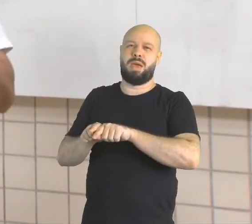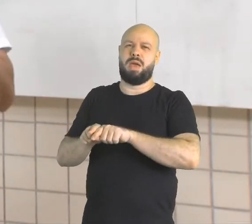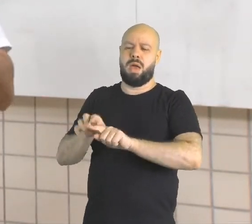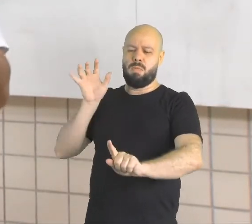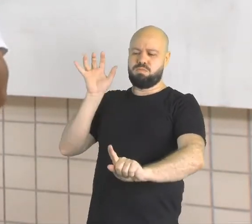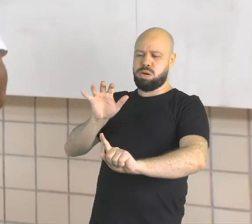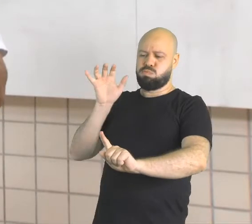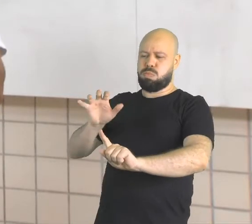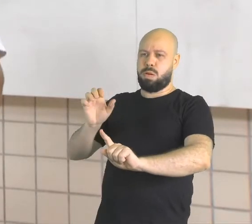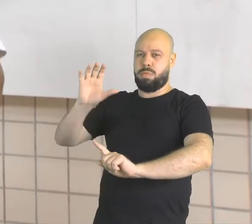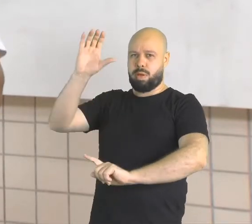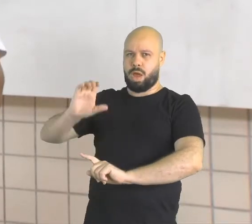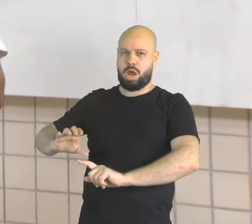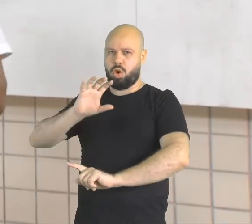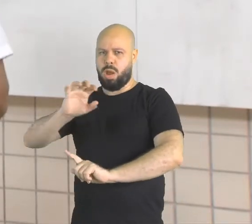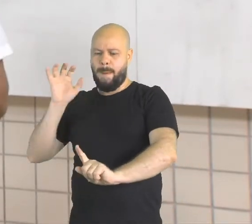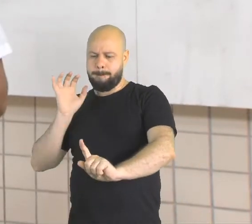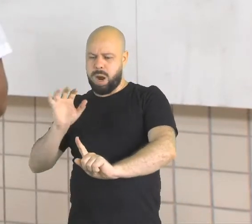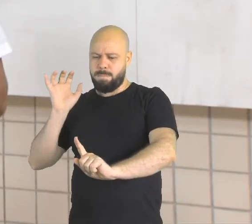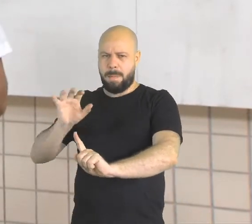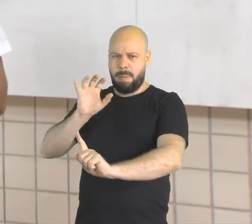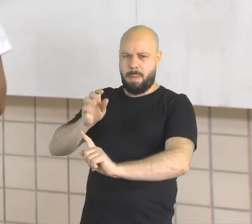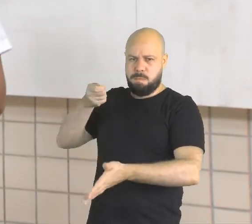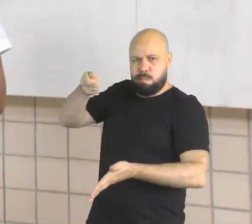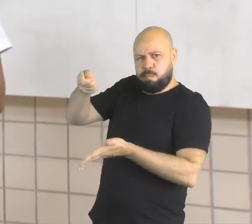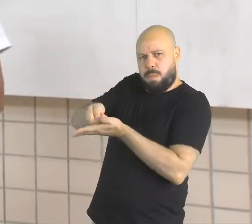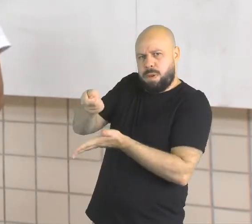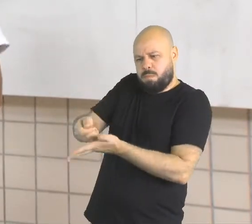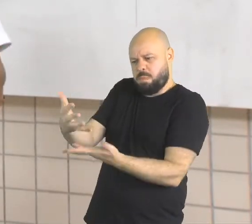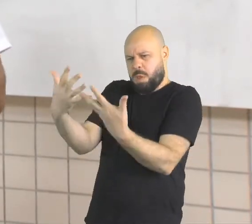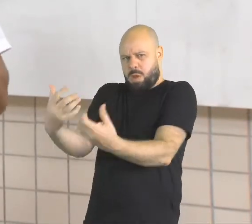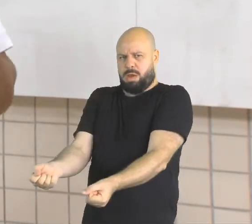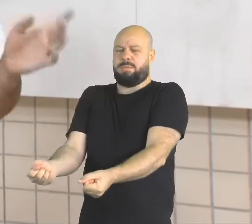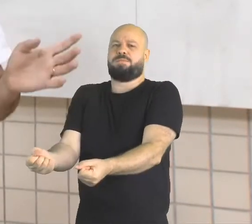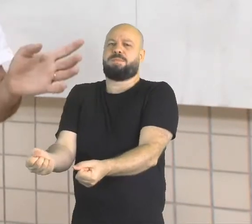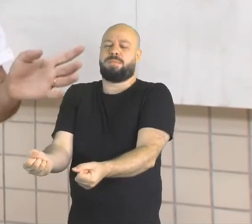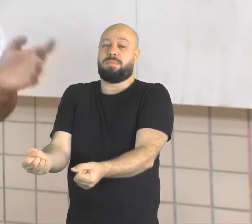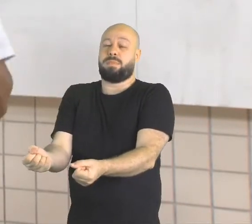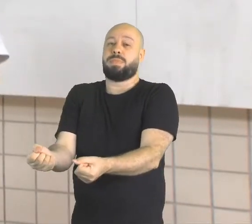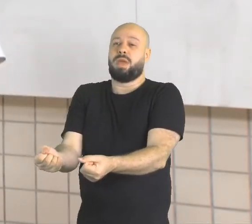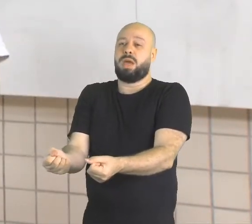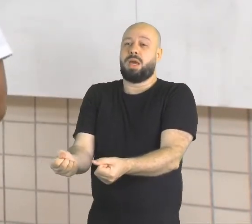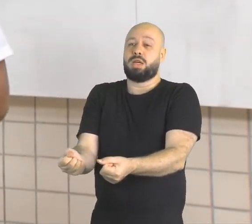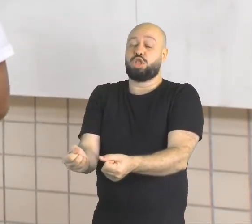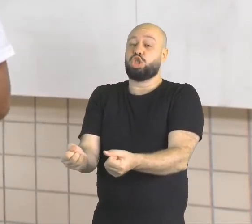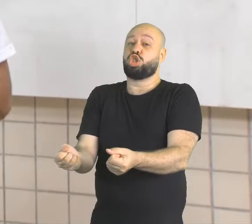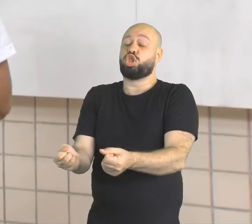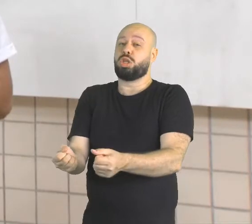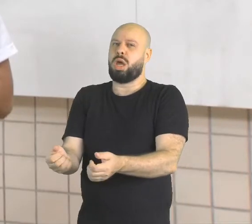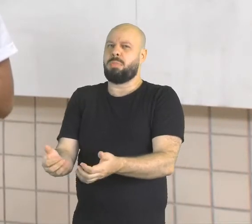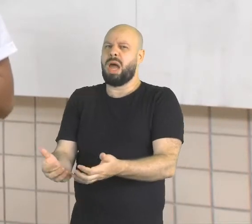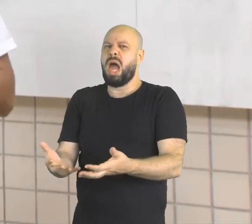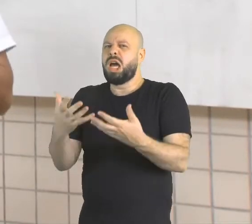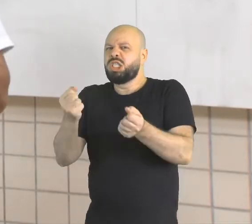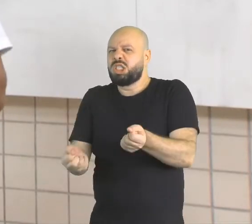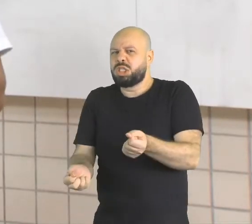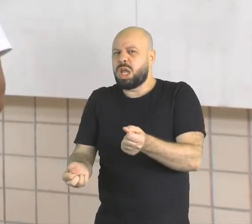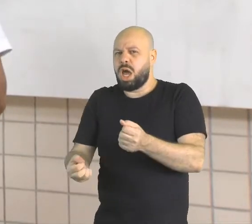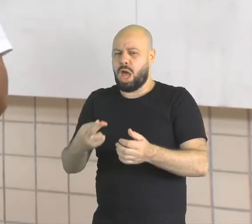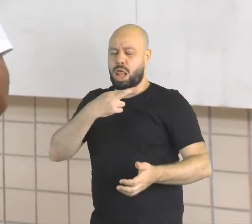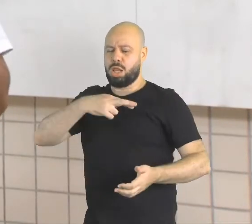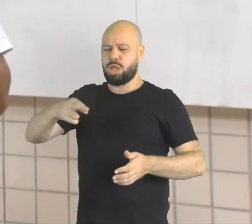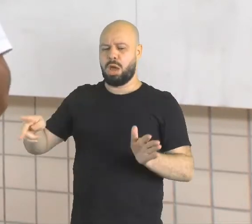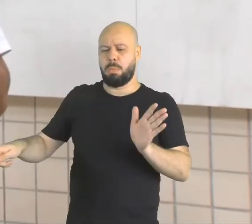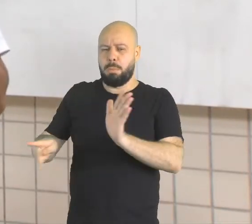A religiosidade católica seria imposta ao contrário da religiosidade indígena. o